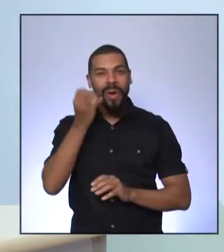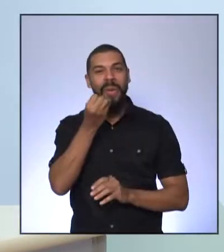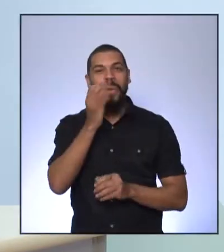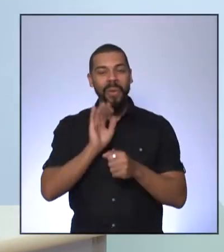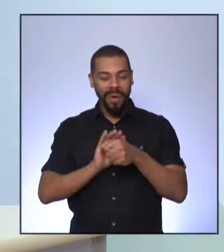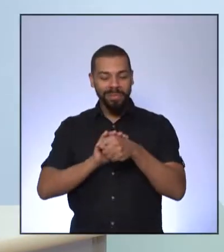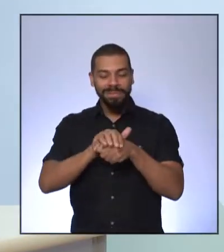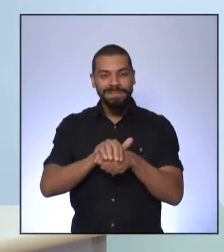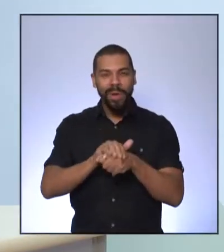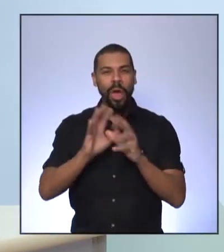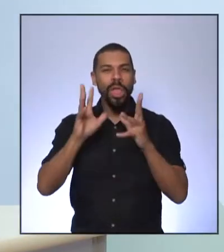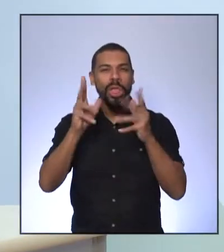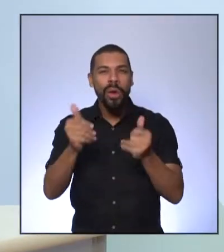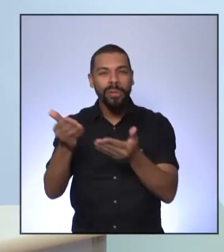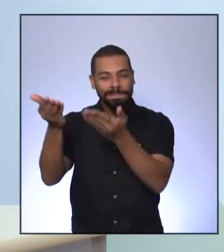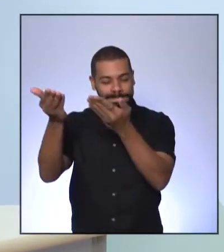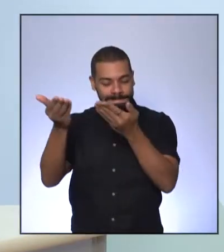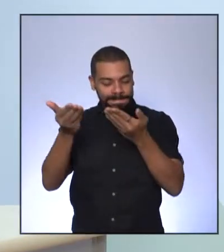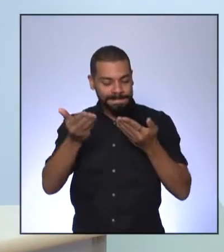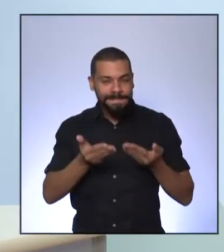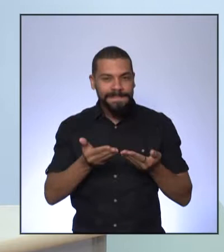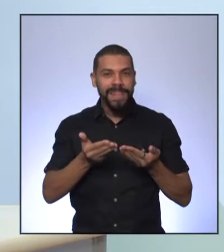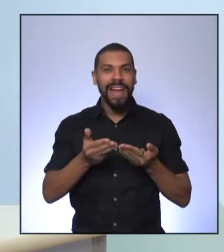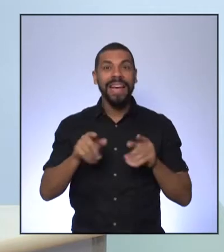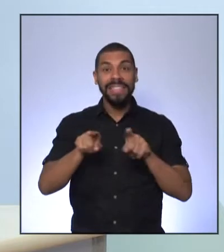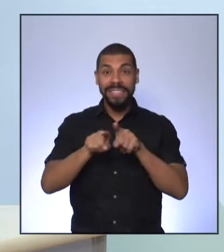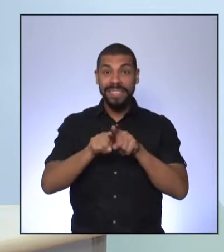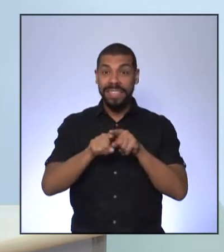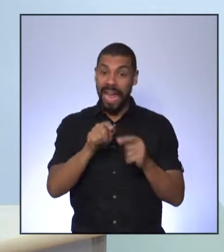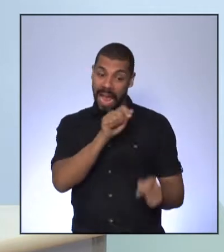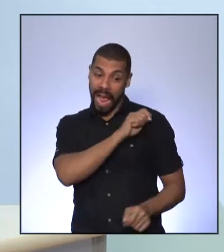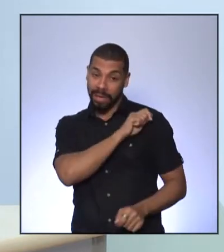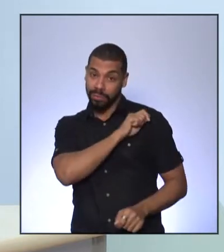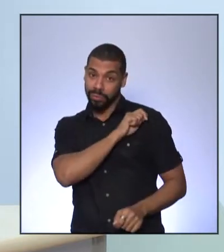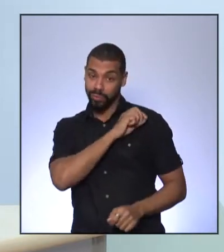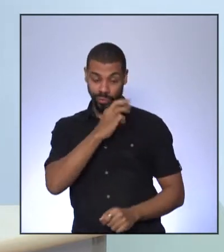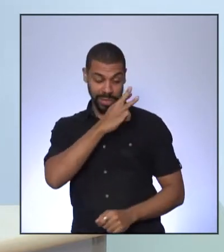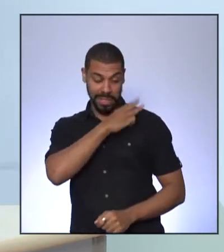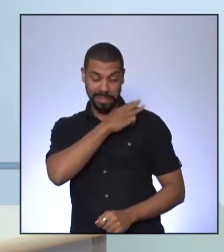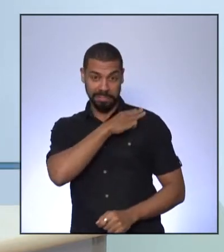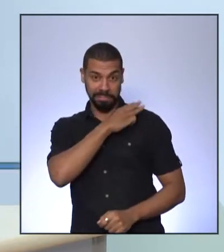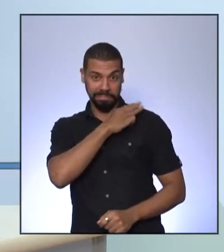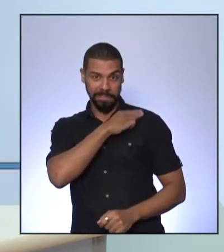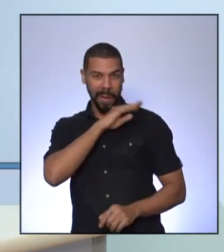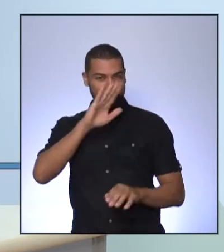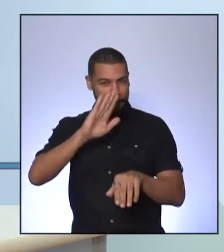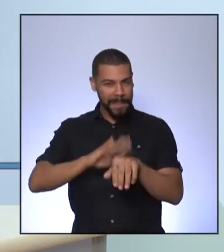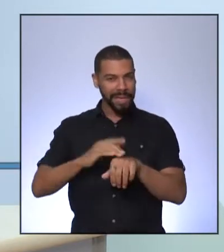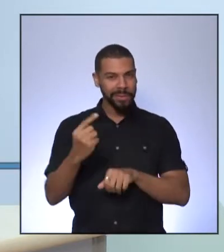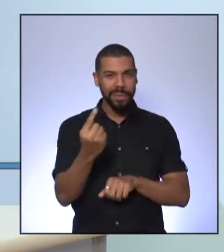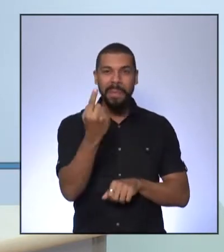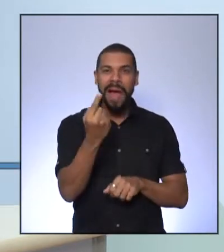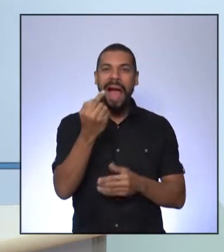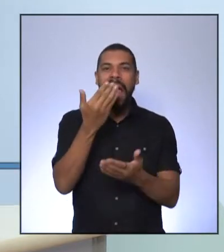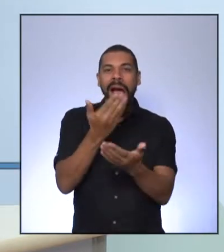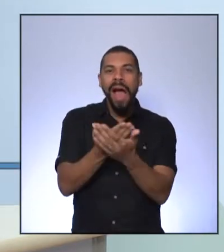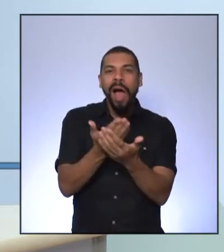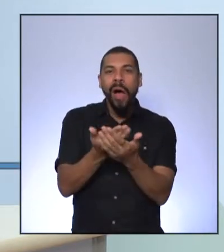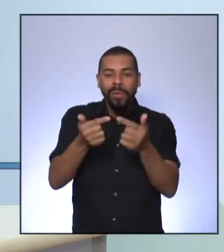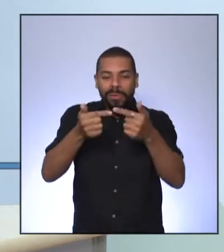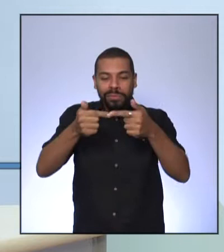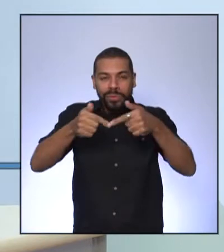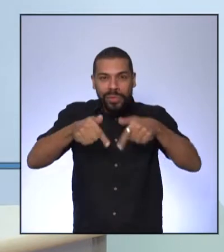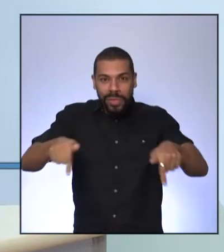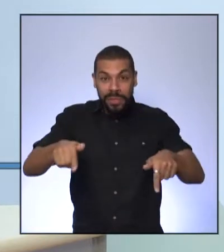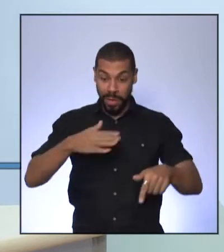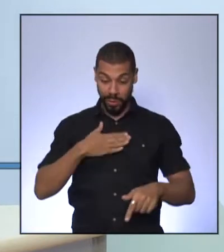Noite. Sejam todos bem-vindos, estudantes da terceira série do ensino médio, para mais uma aula de Química. Eu sou a